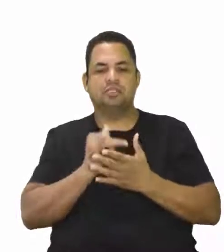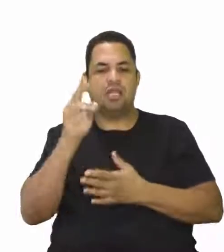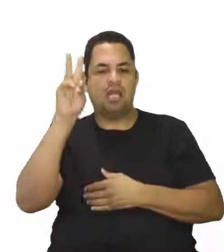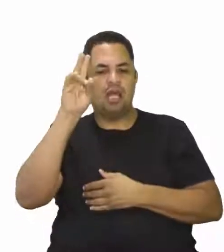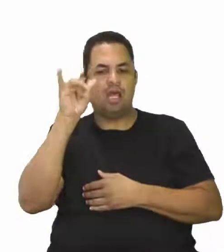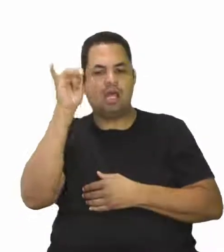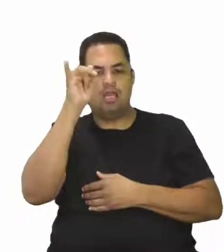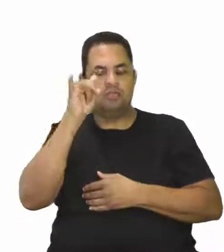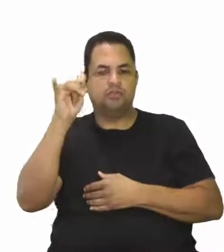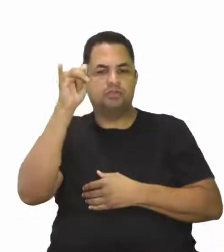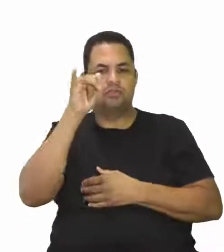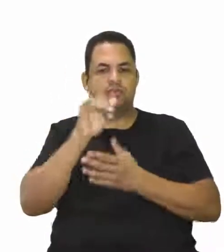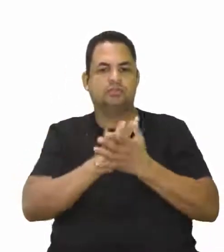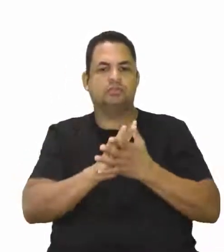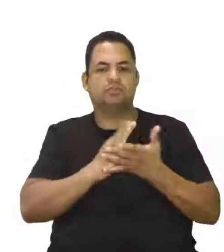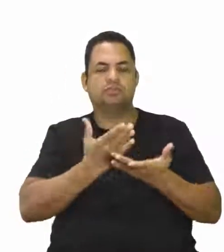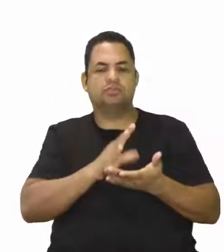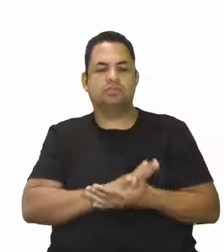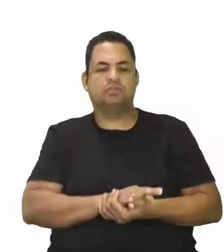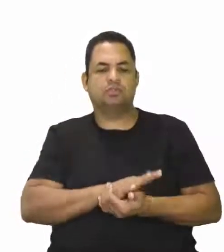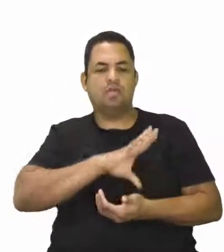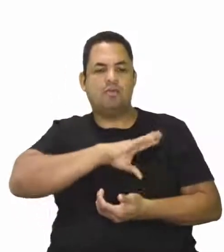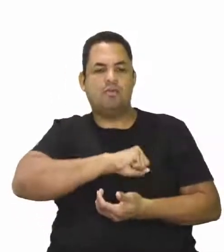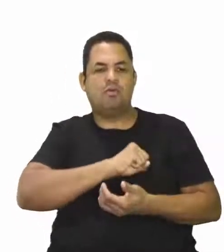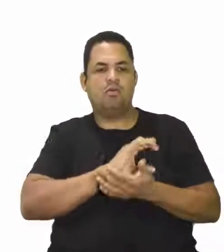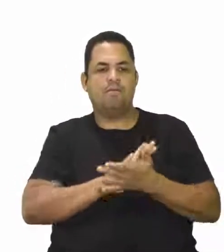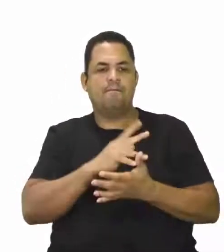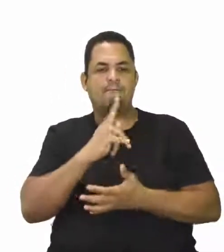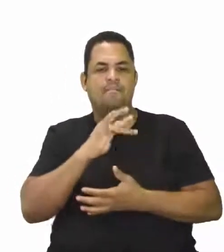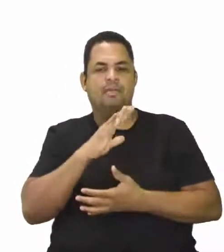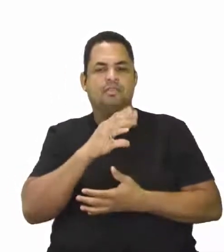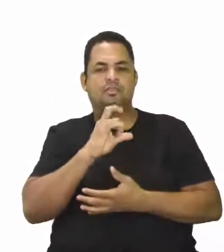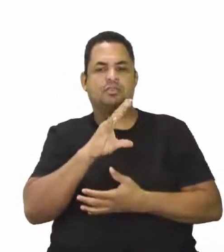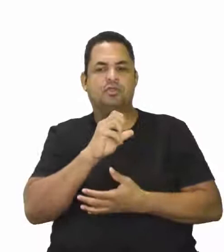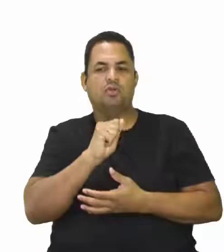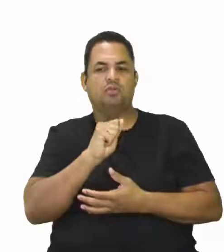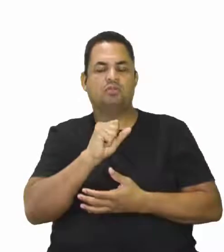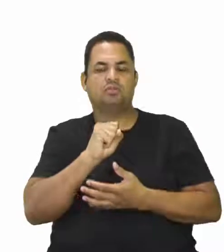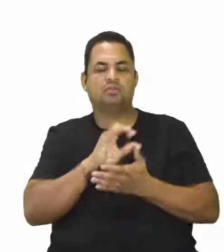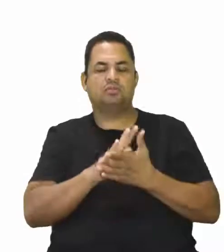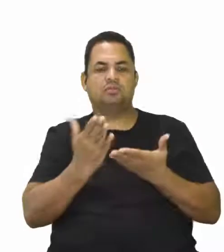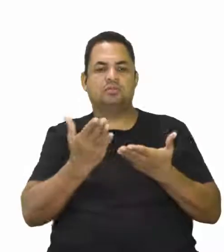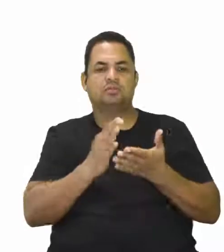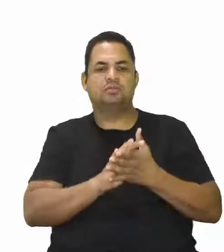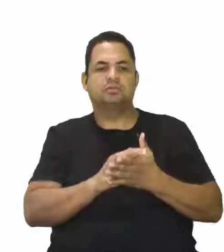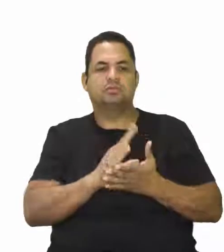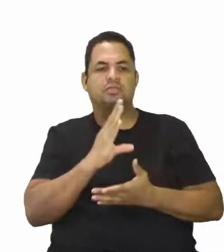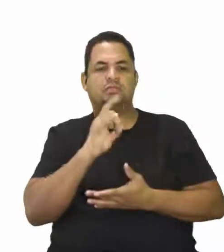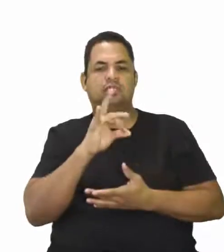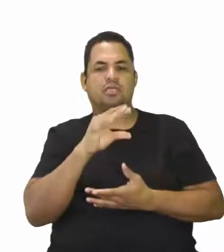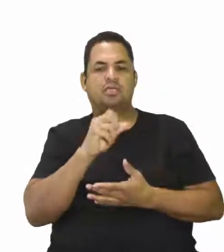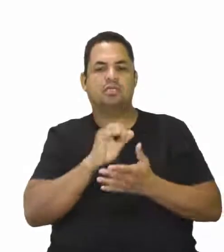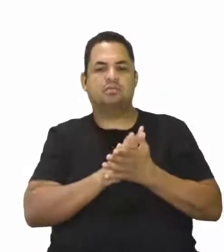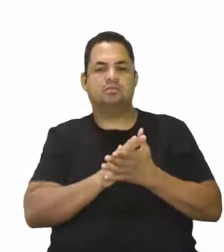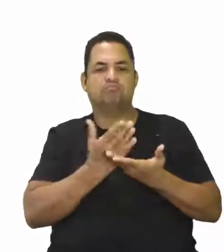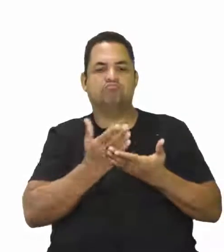de amor entre Preciosa, que é uma cigana, criada por uma senhora,